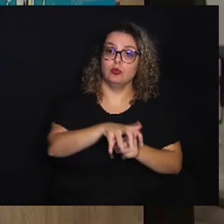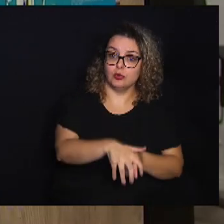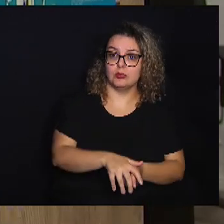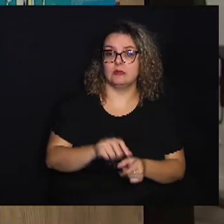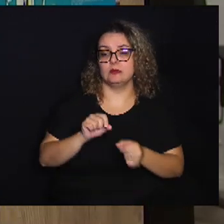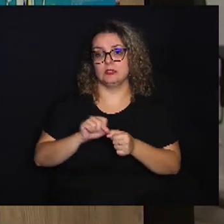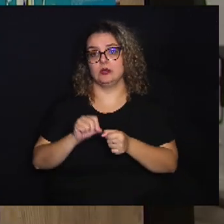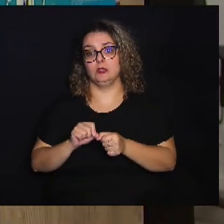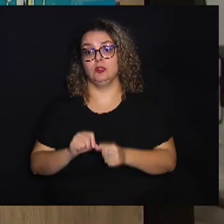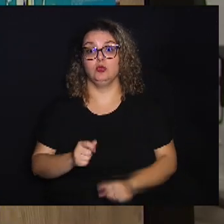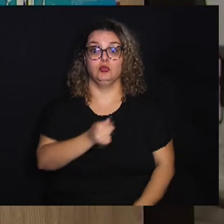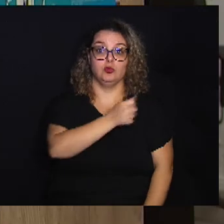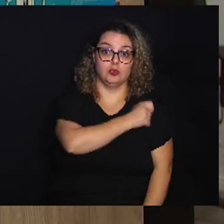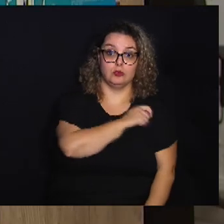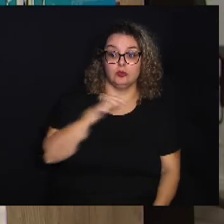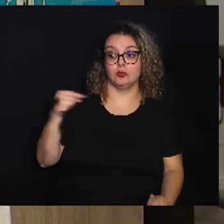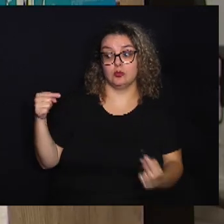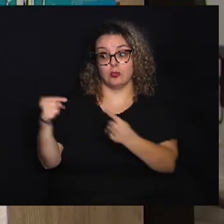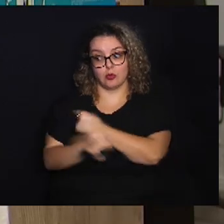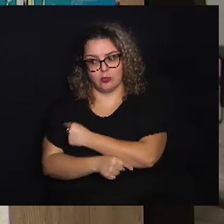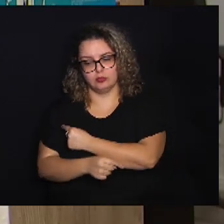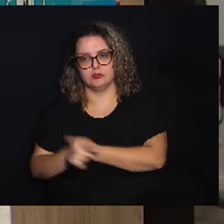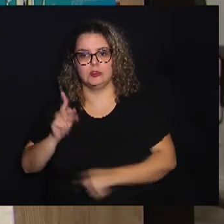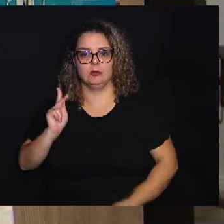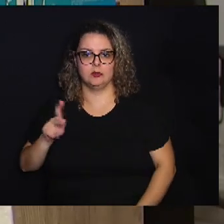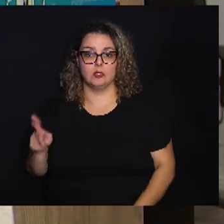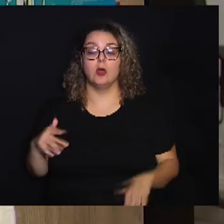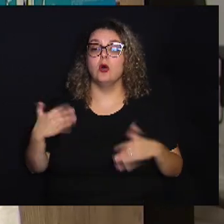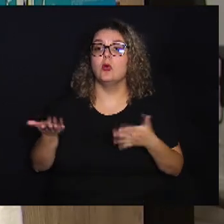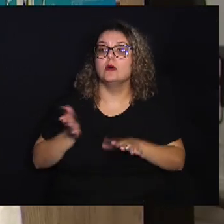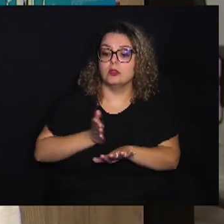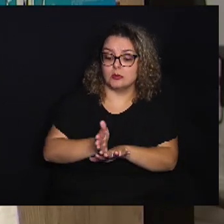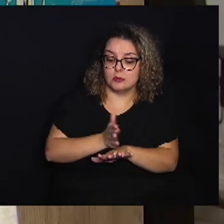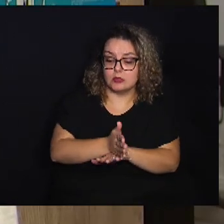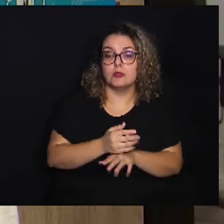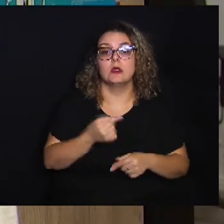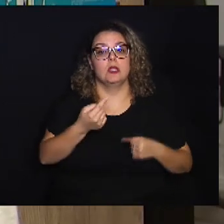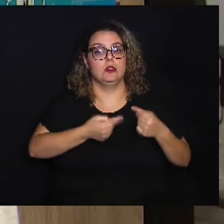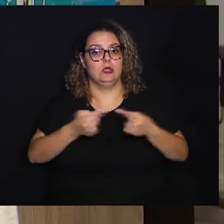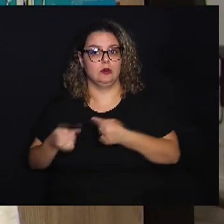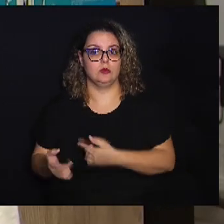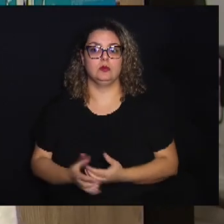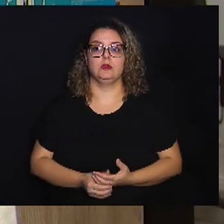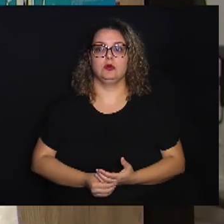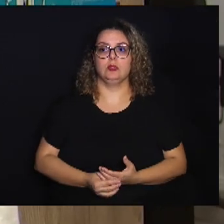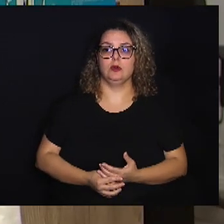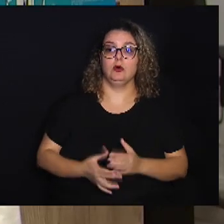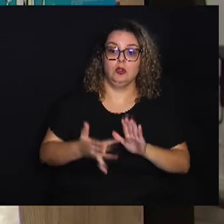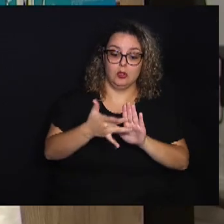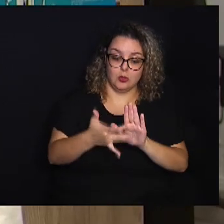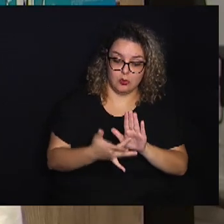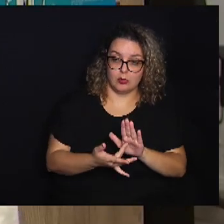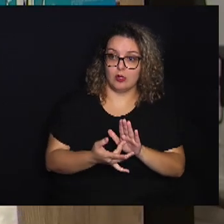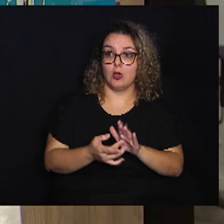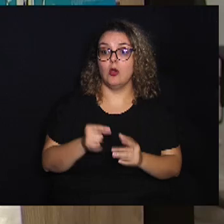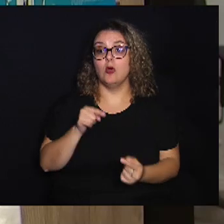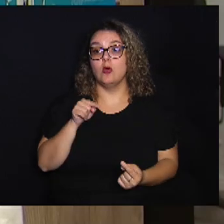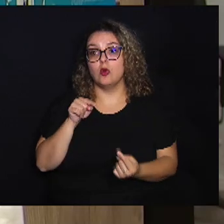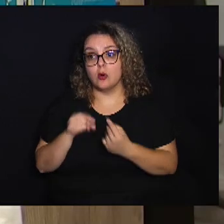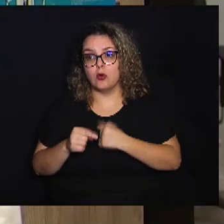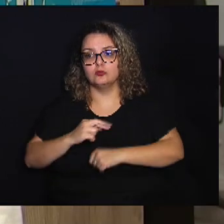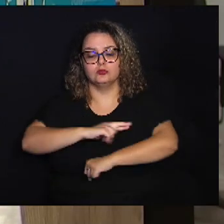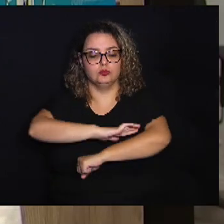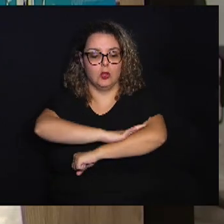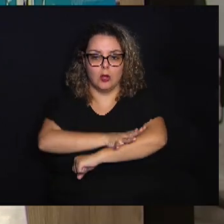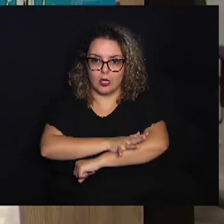com o professor, né, quais os caminhos buscar. Então a gente discutiu um protocolo antirracista para ser aplicado tanto